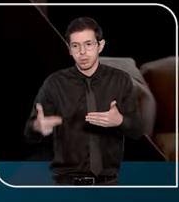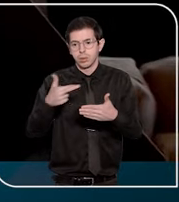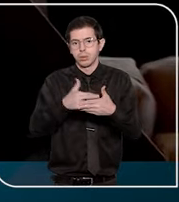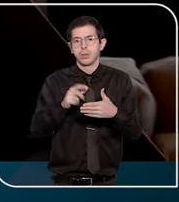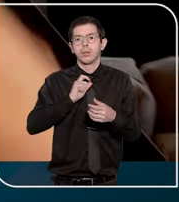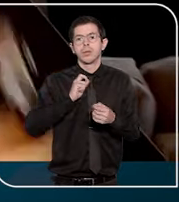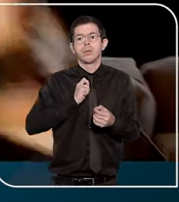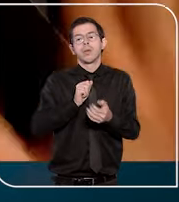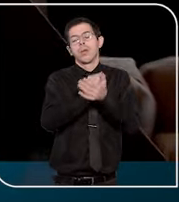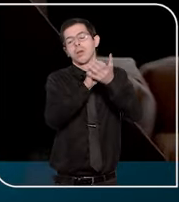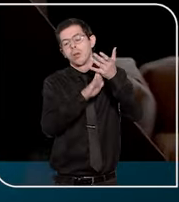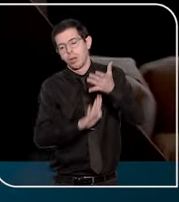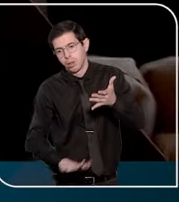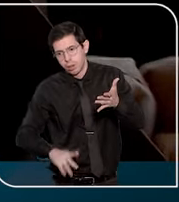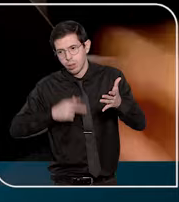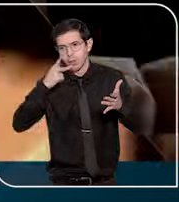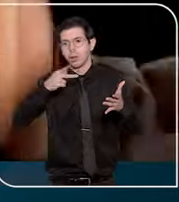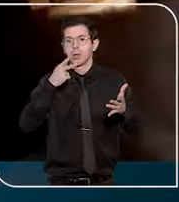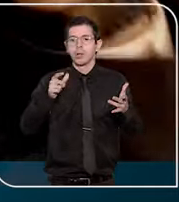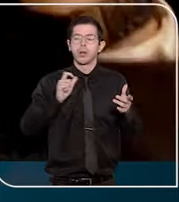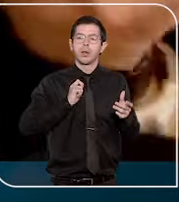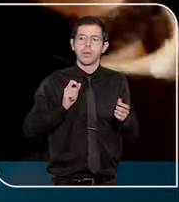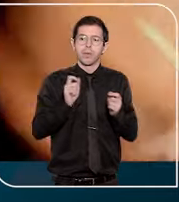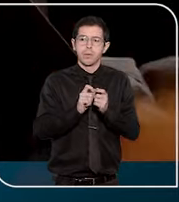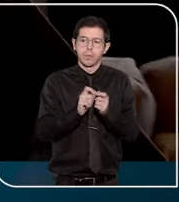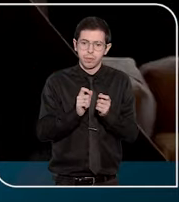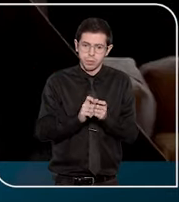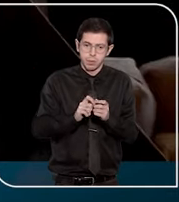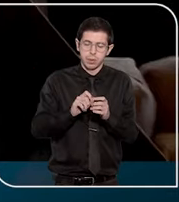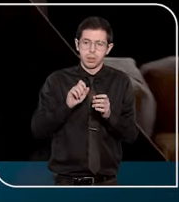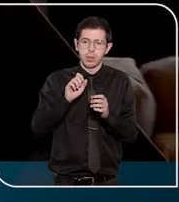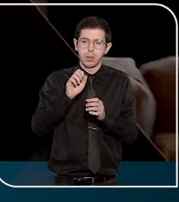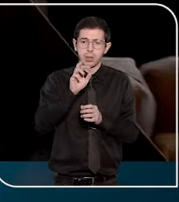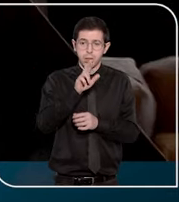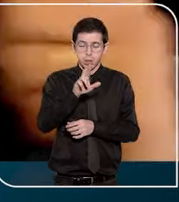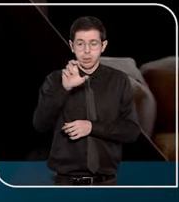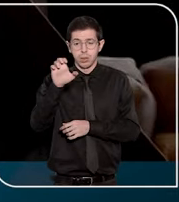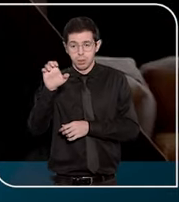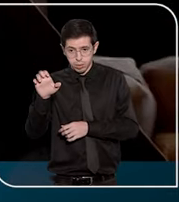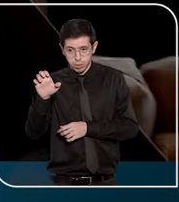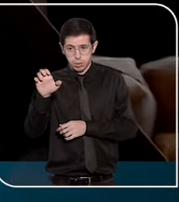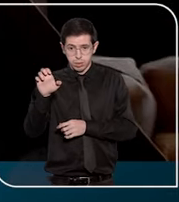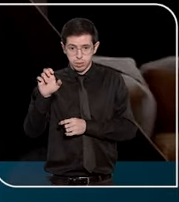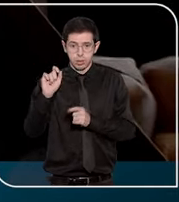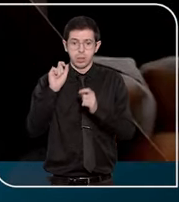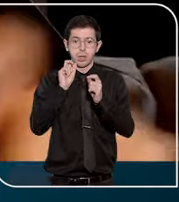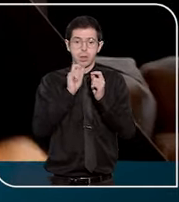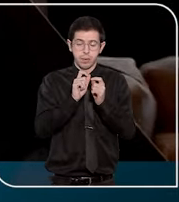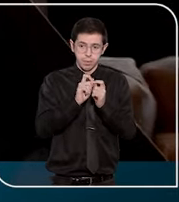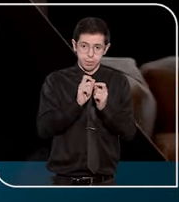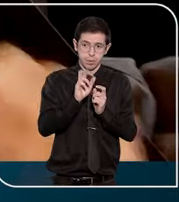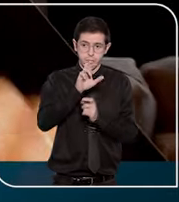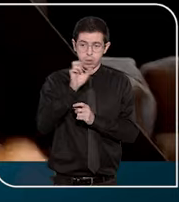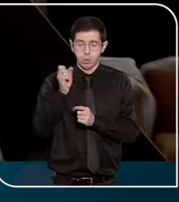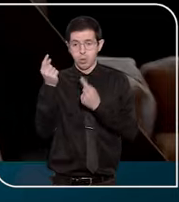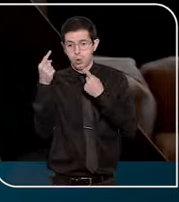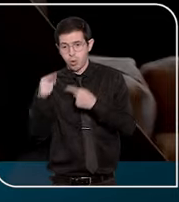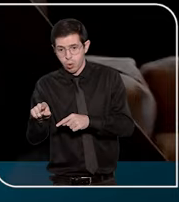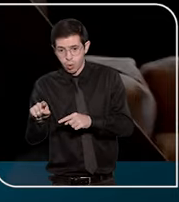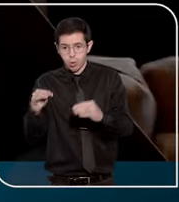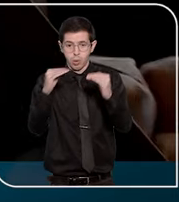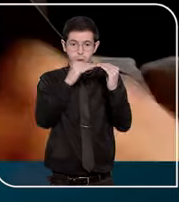embargos de declaração, aí você fez o extraordinário, tirou o extraordinário direto do acórdão lá de baixo. Ou fez um recurso extraordinário contra um acórdão